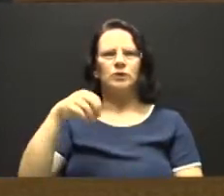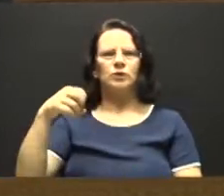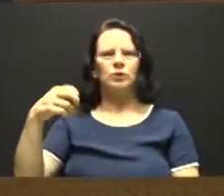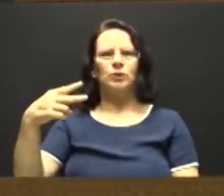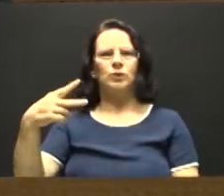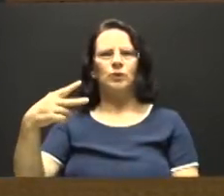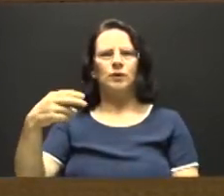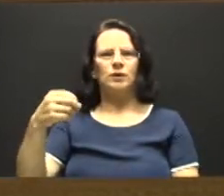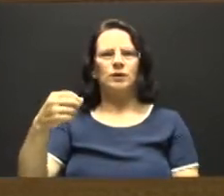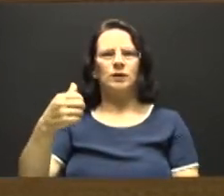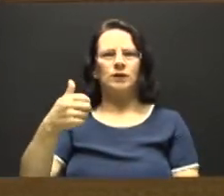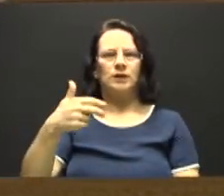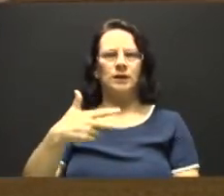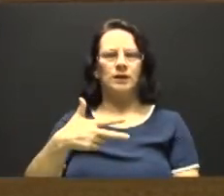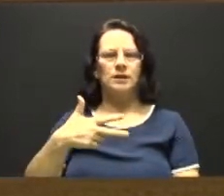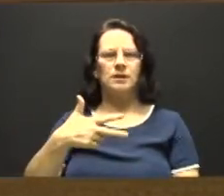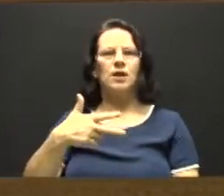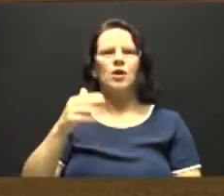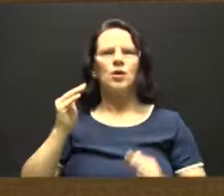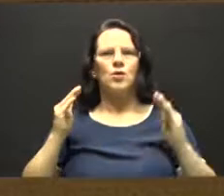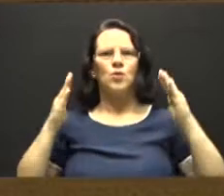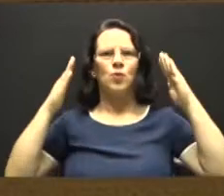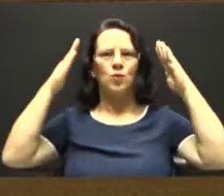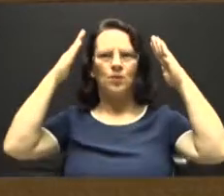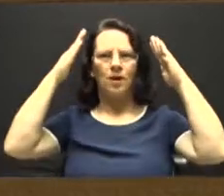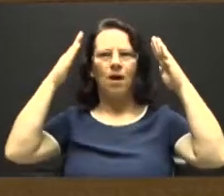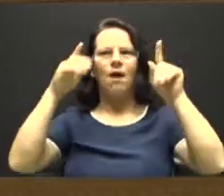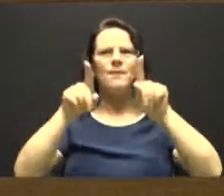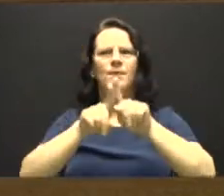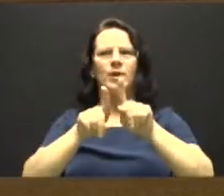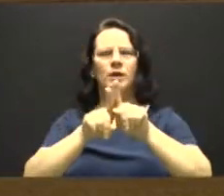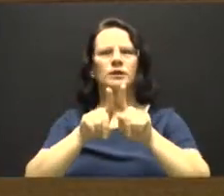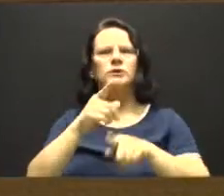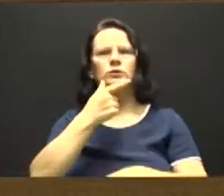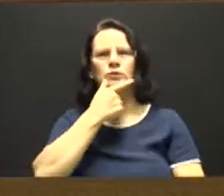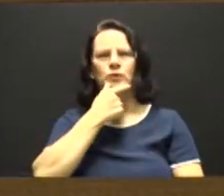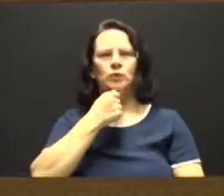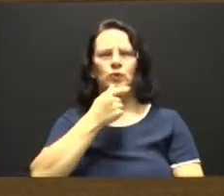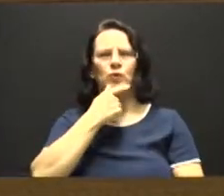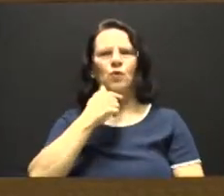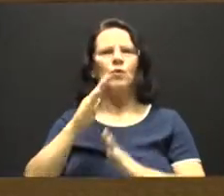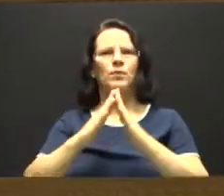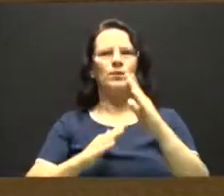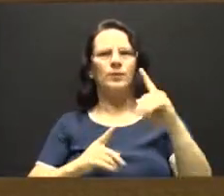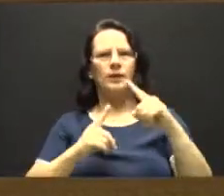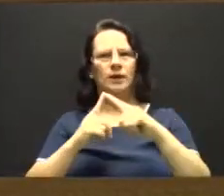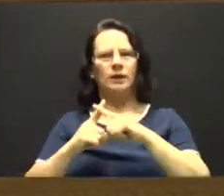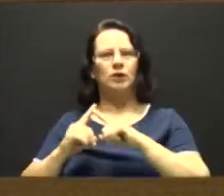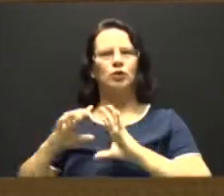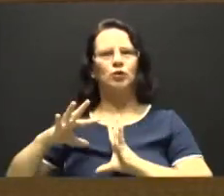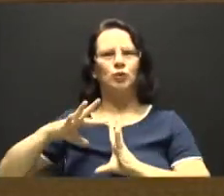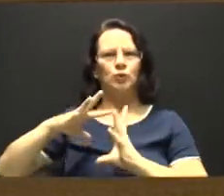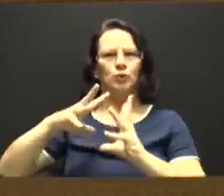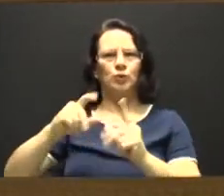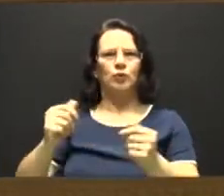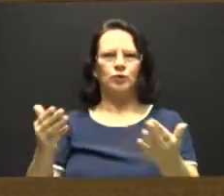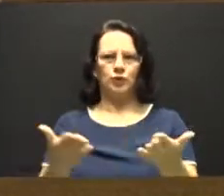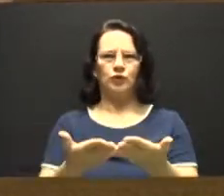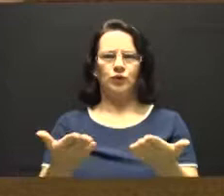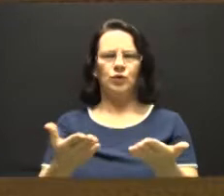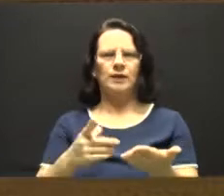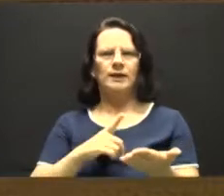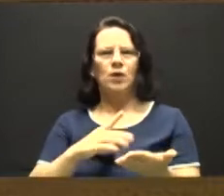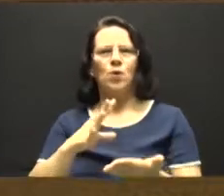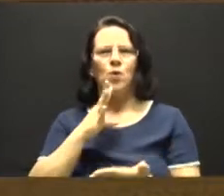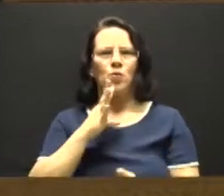esse papa que tem sido um grande homem para a igreja desses tempos o homem que tem uma